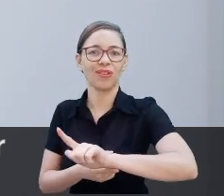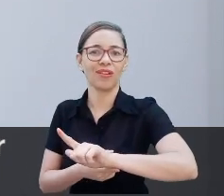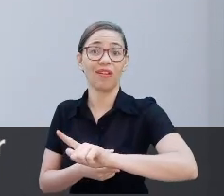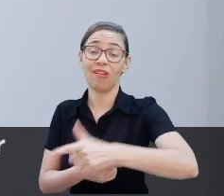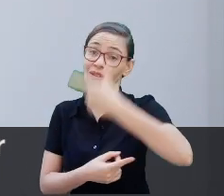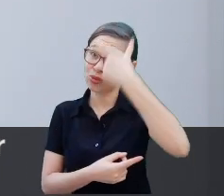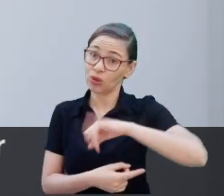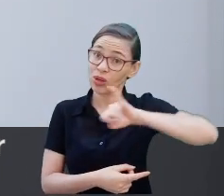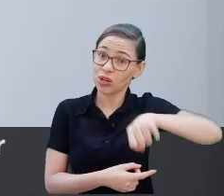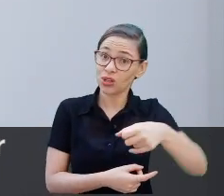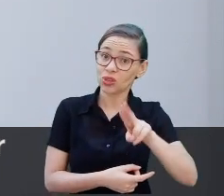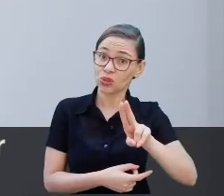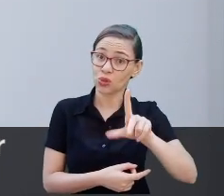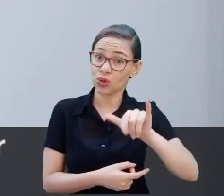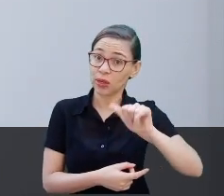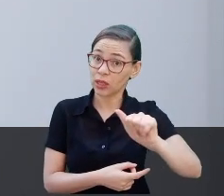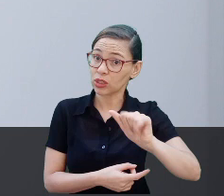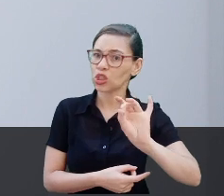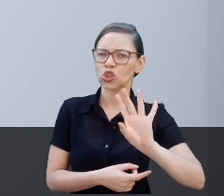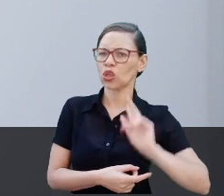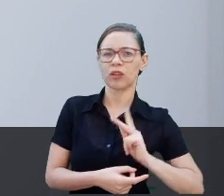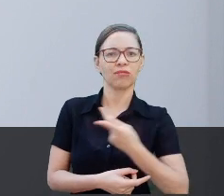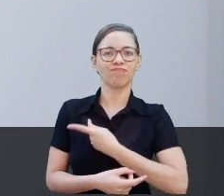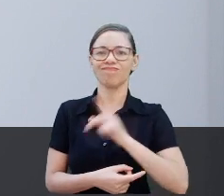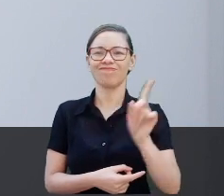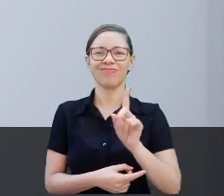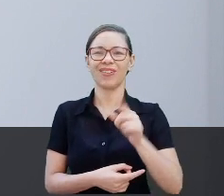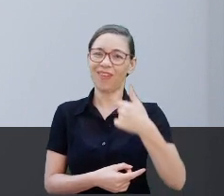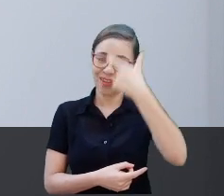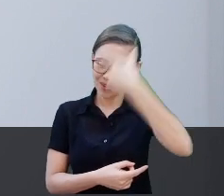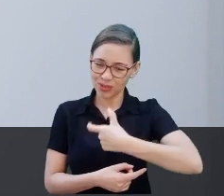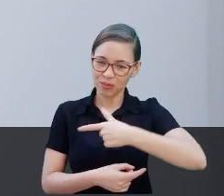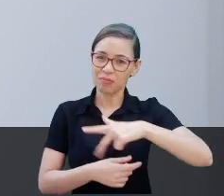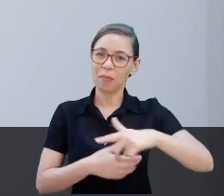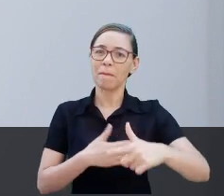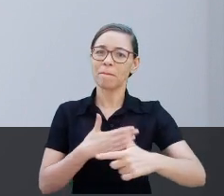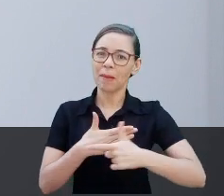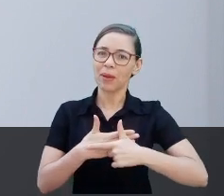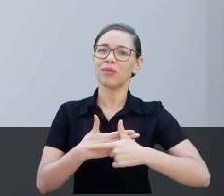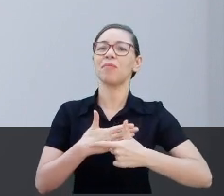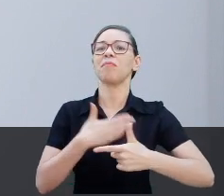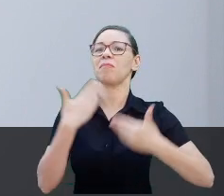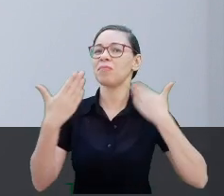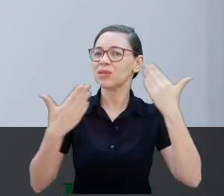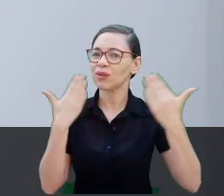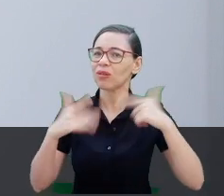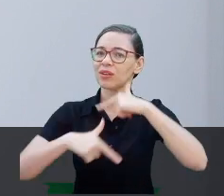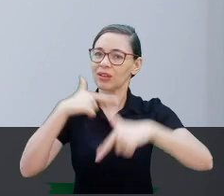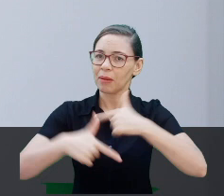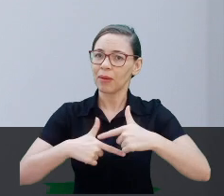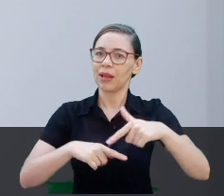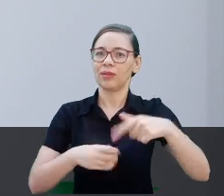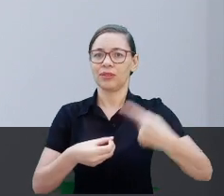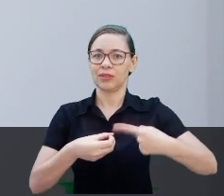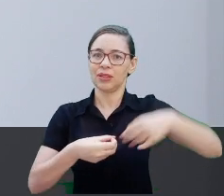na sociedade, é muito gratificante. E ser vista enquanto profissional e não apenas enquanto Júlia a trans, mas